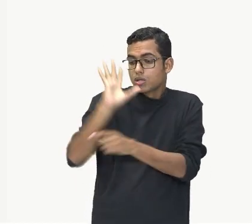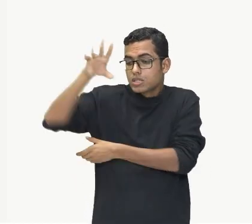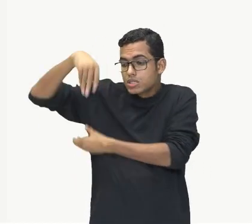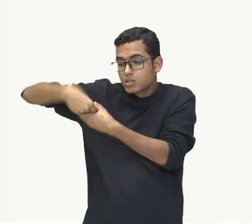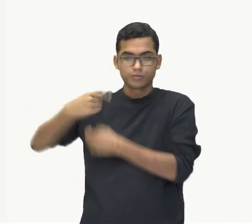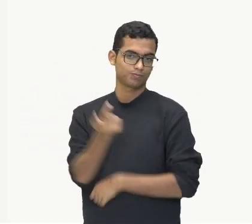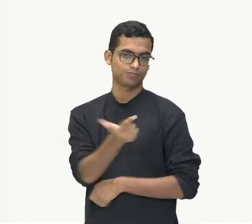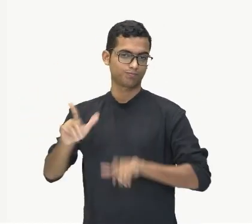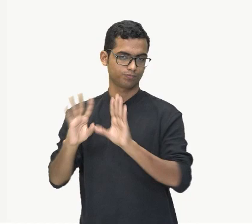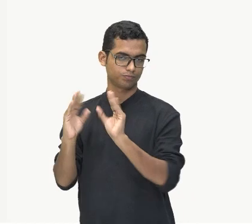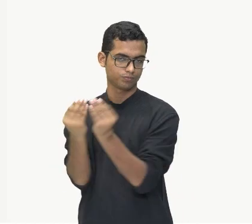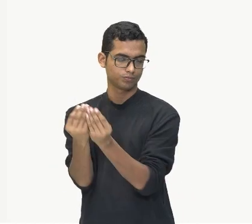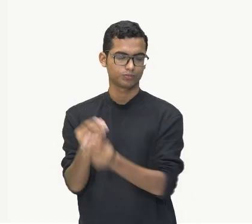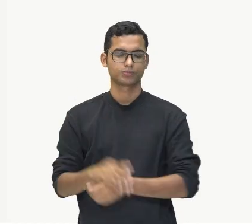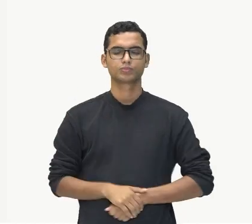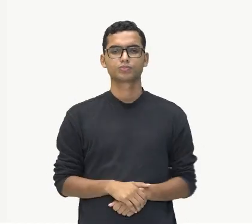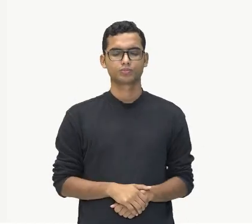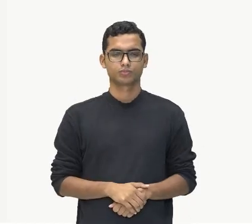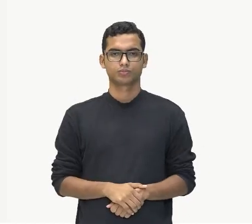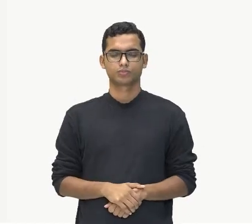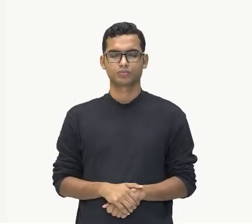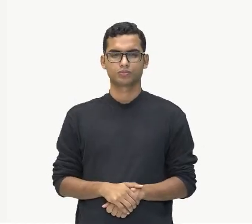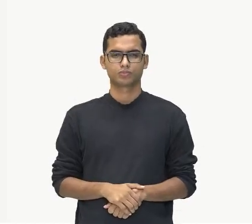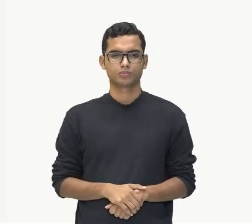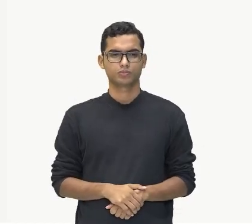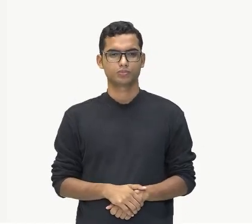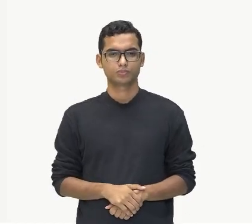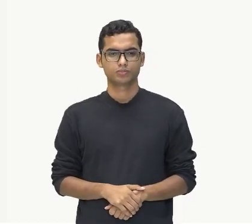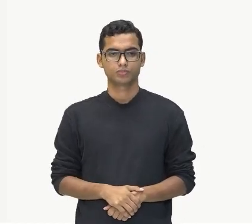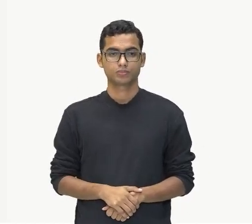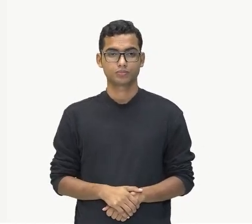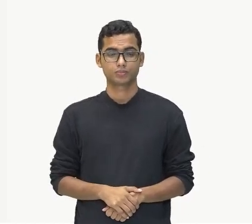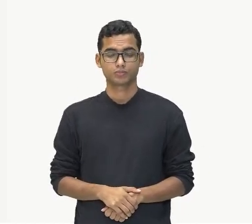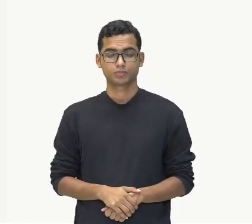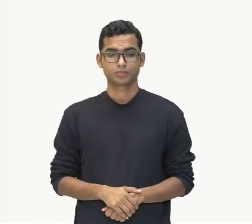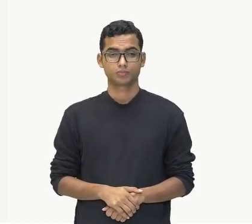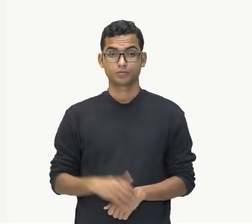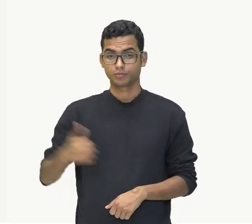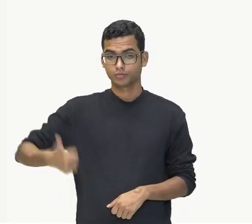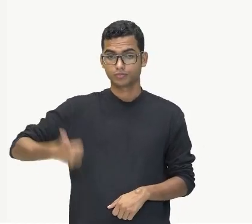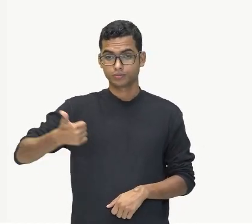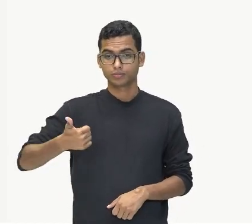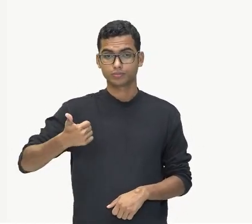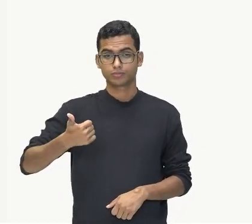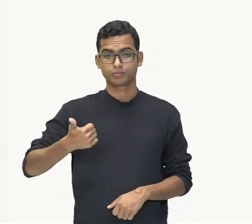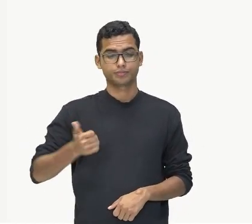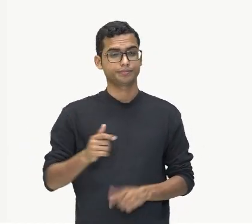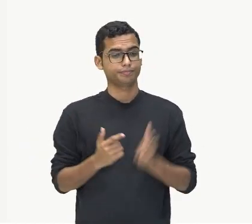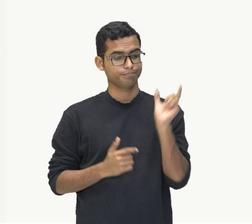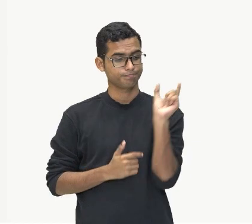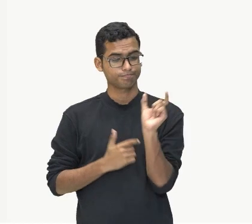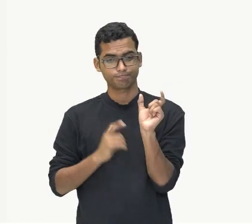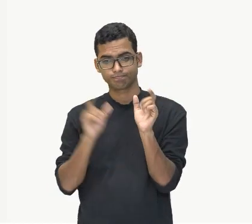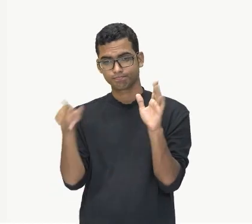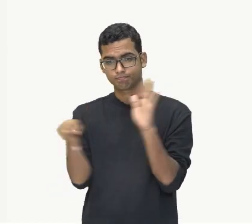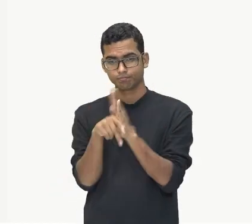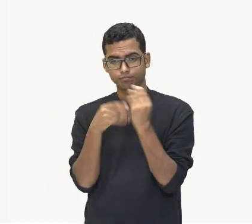composição. Para nomear, primeiramente vou colocar a palavra